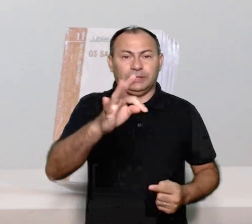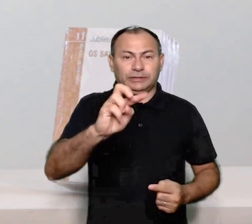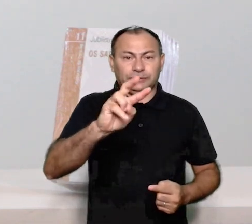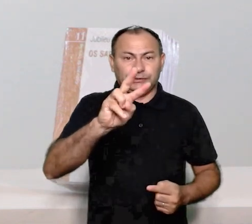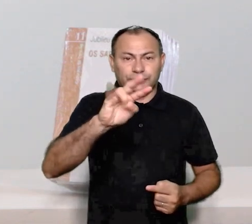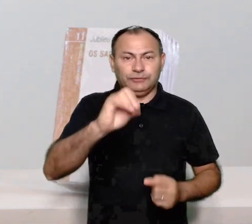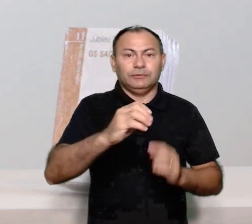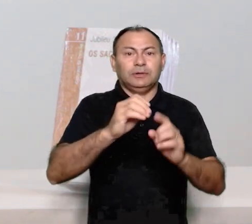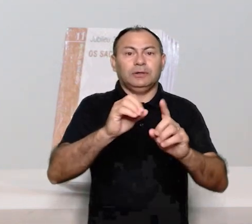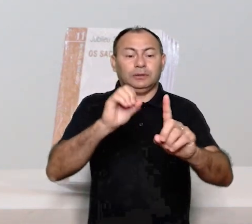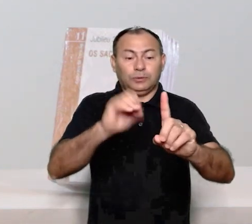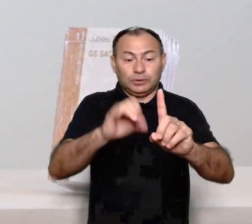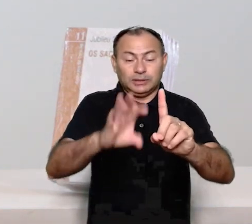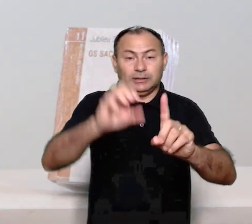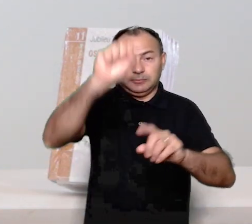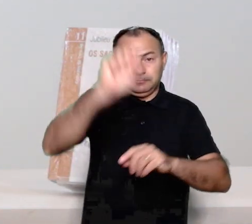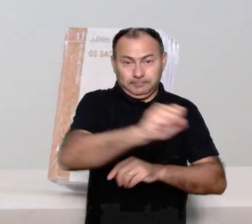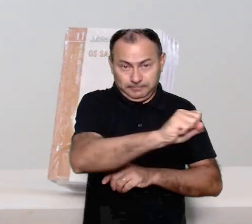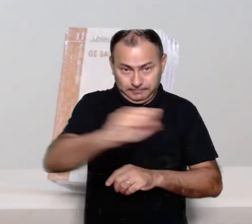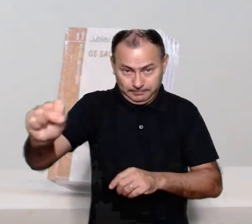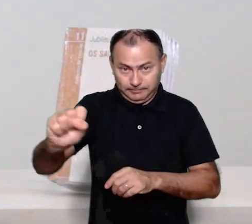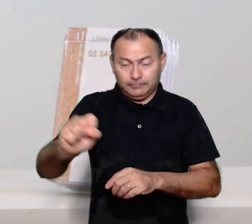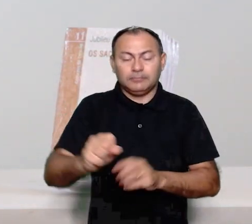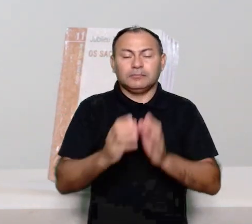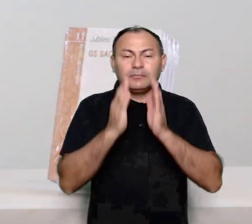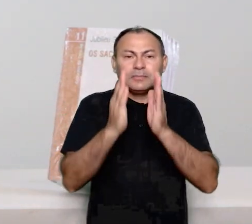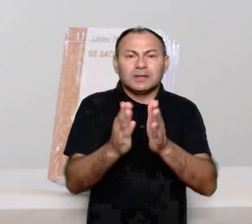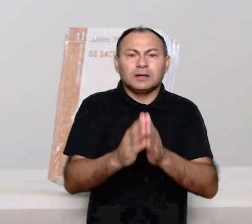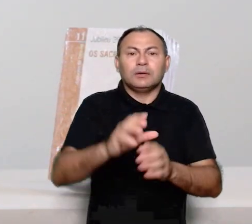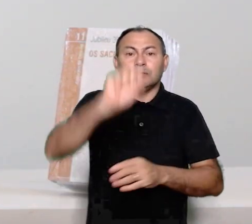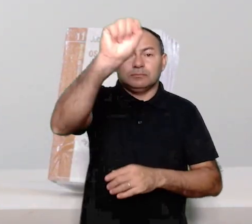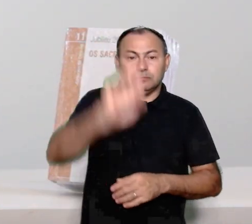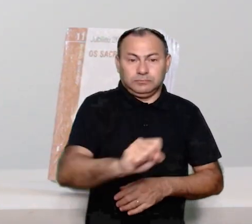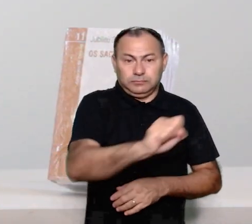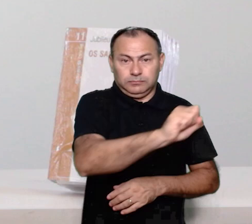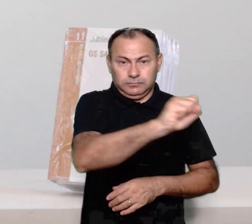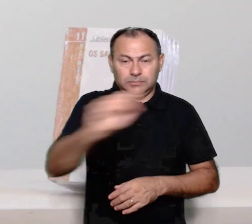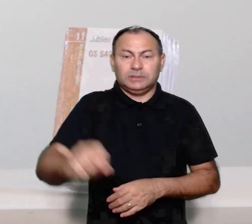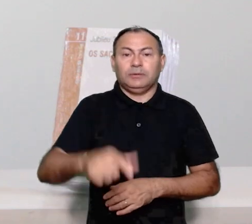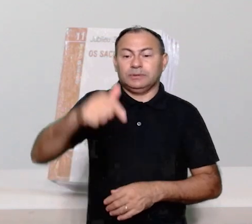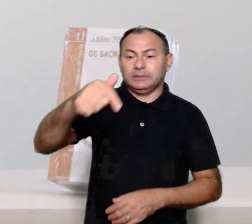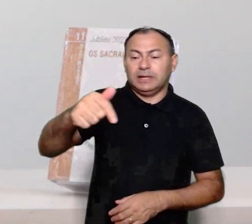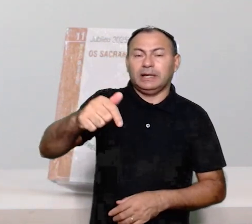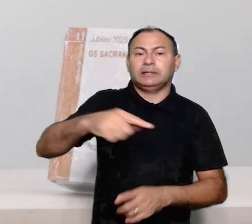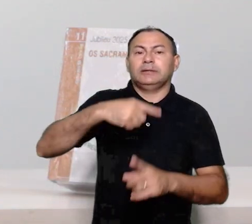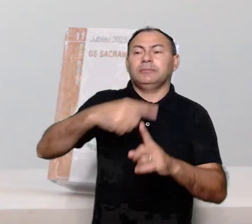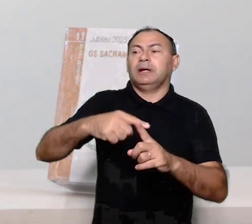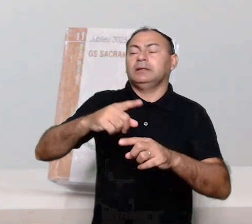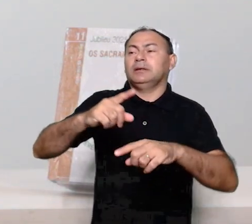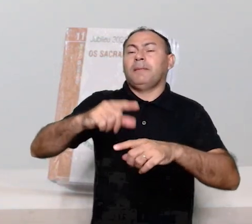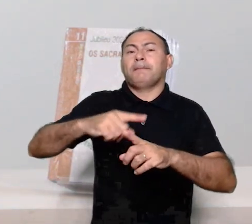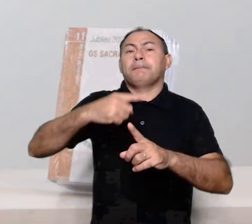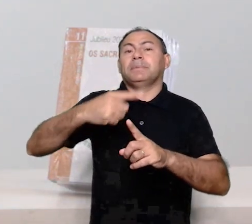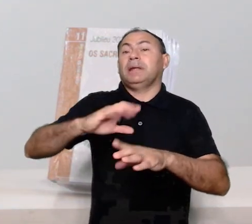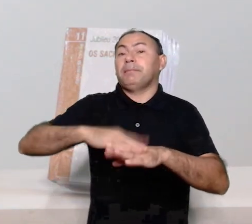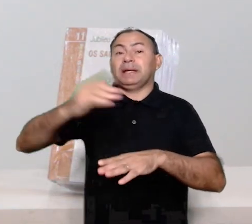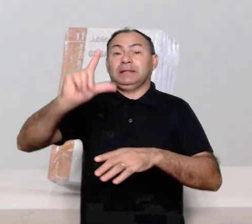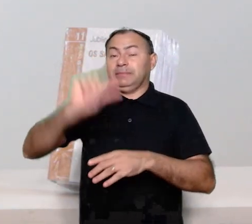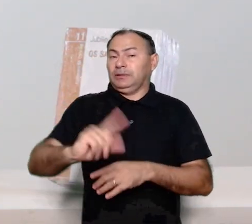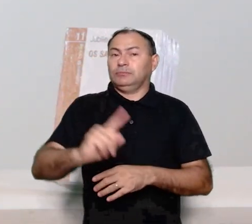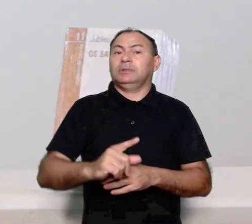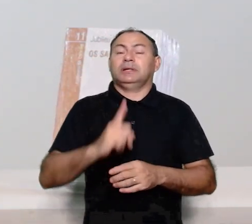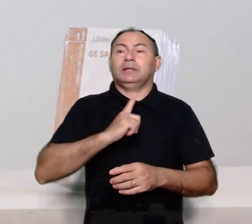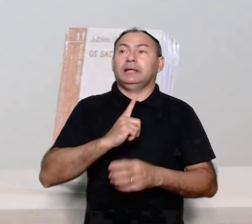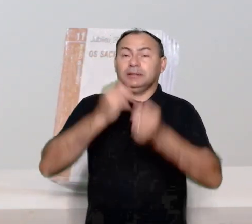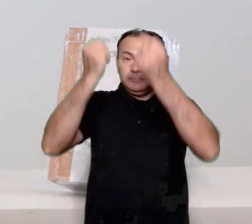doutrina sacramentária, onde nós então elencamos que os sacramentos são 7, nem mais e nem menos, e que eles